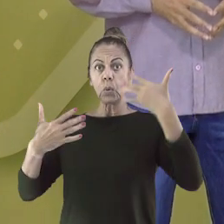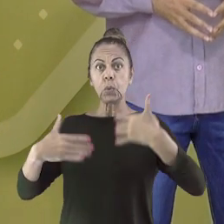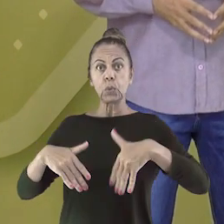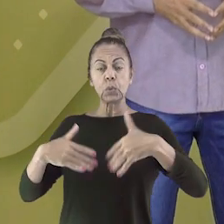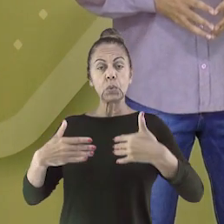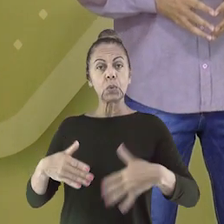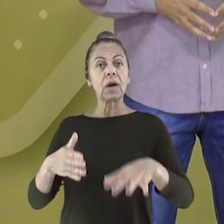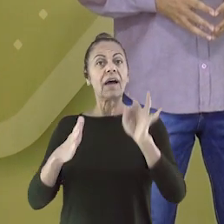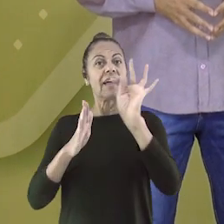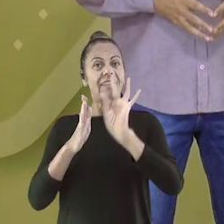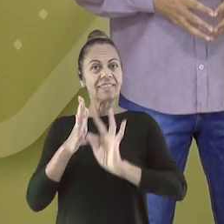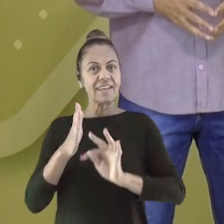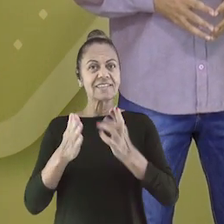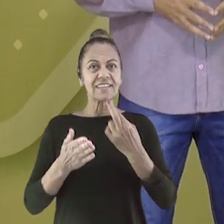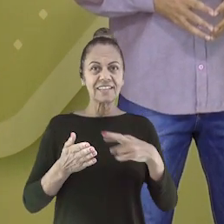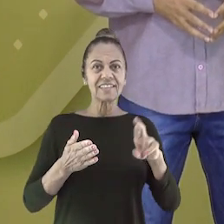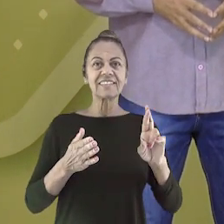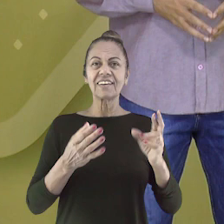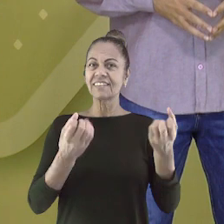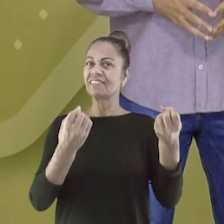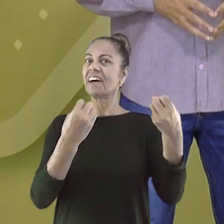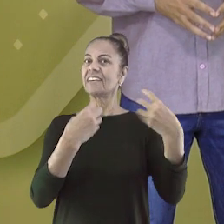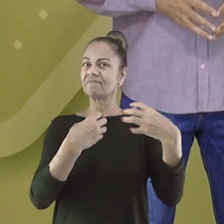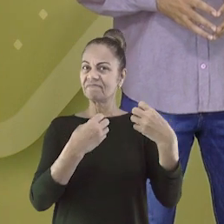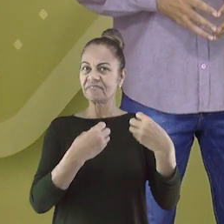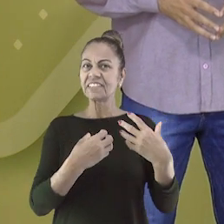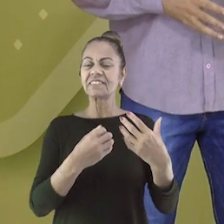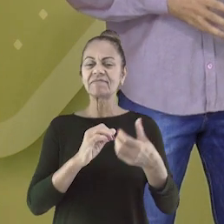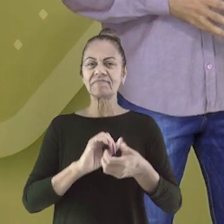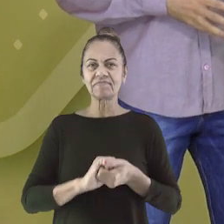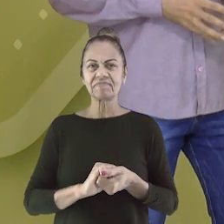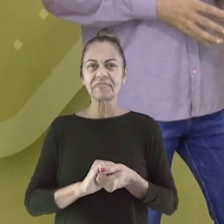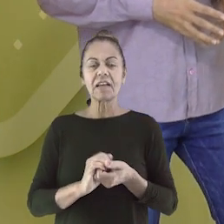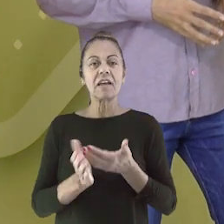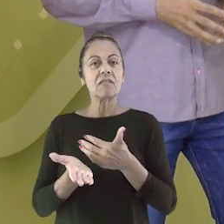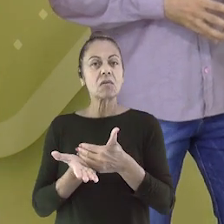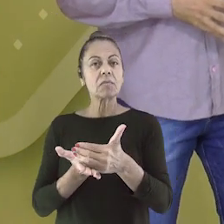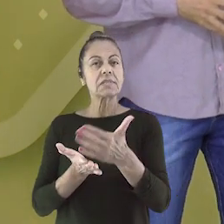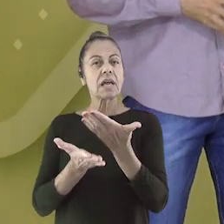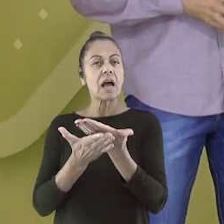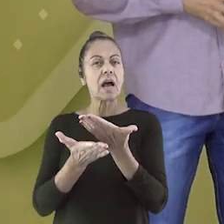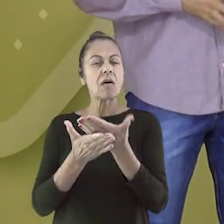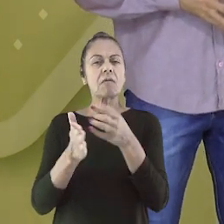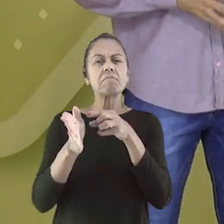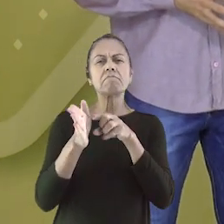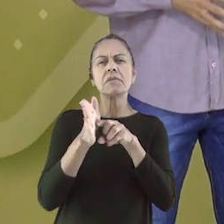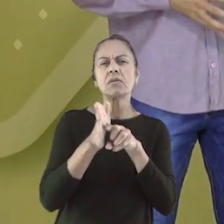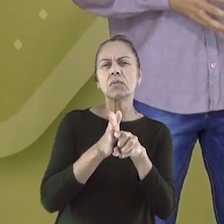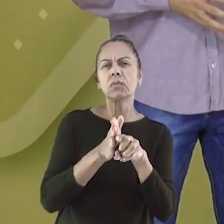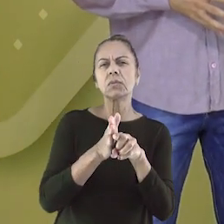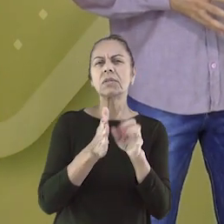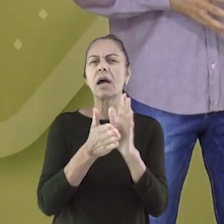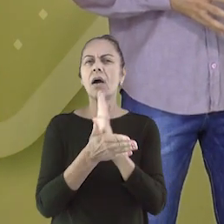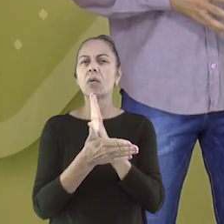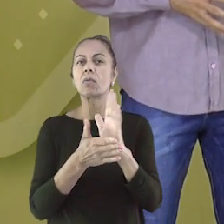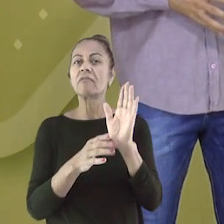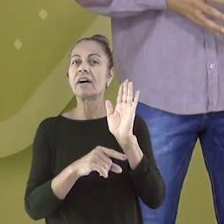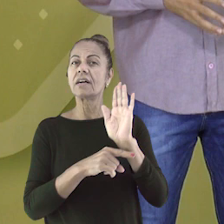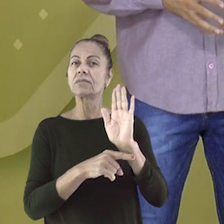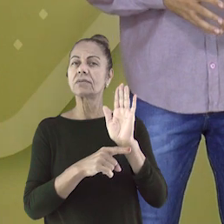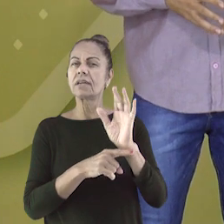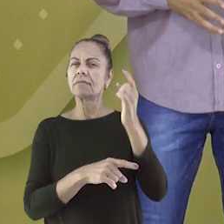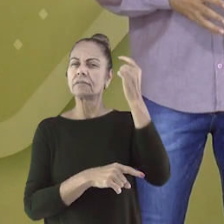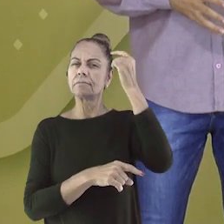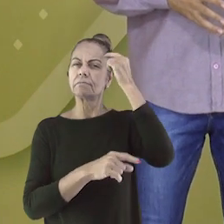religiosos escritos têm a nos ensinar. Podemos iniciar a nossa aula fazendo algumas perguntas que lhe